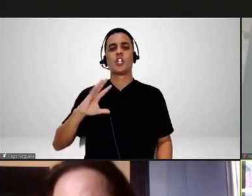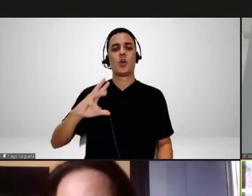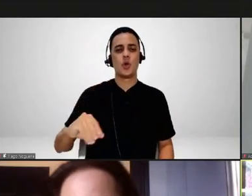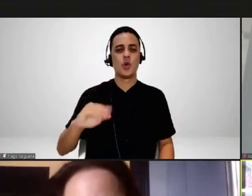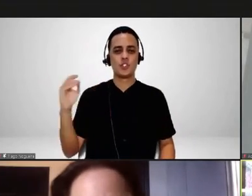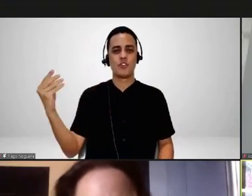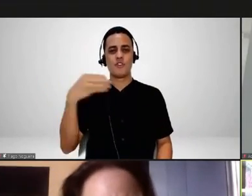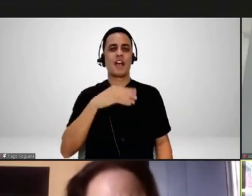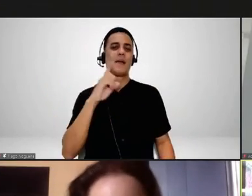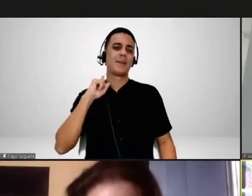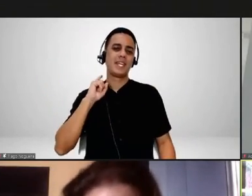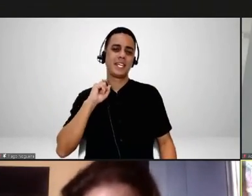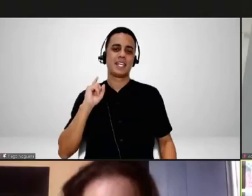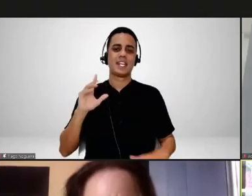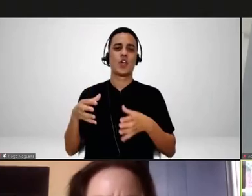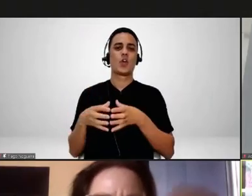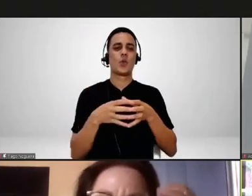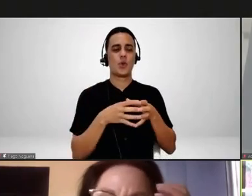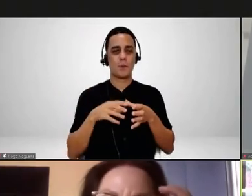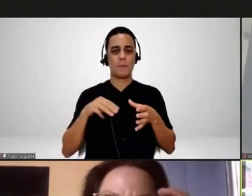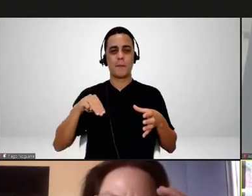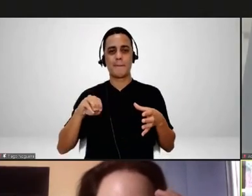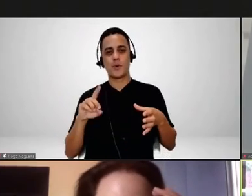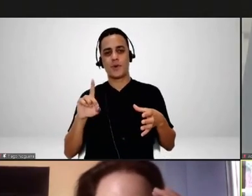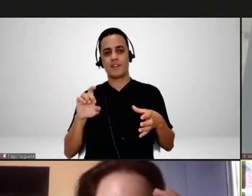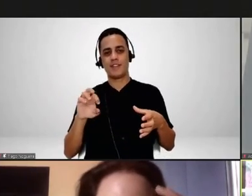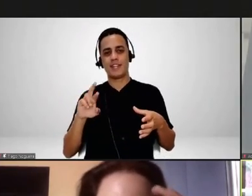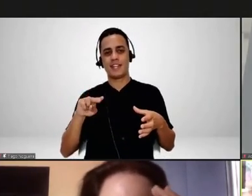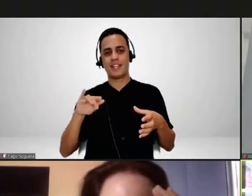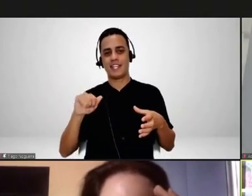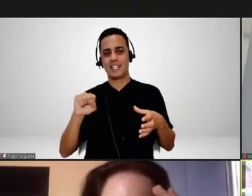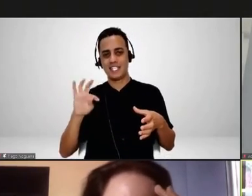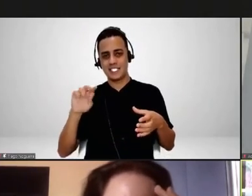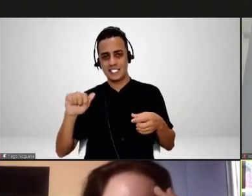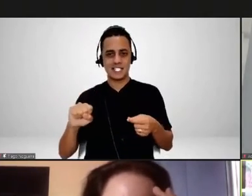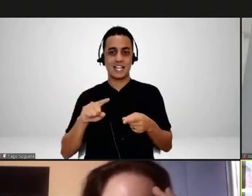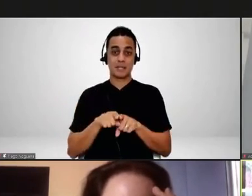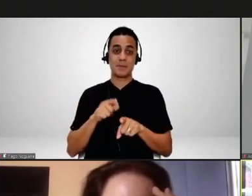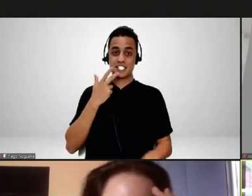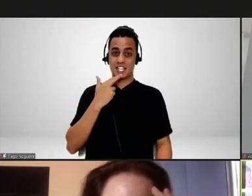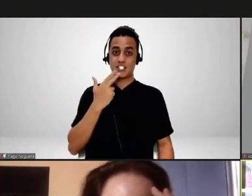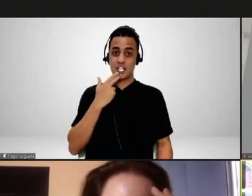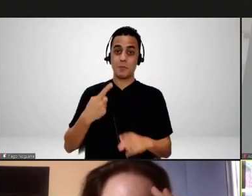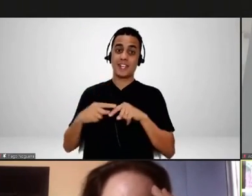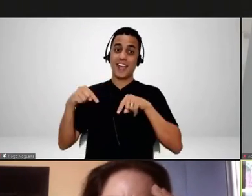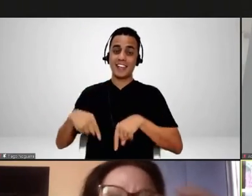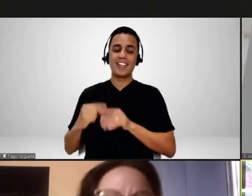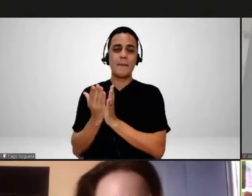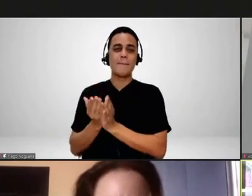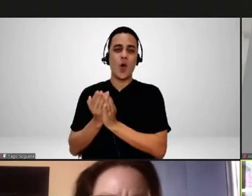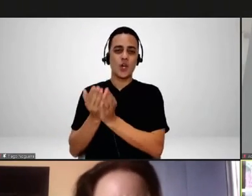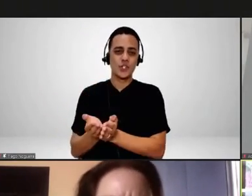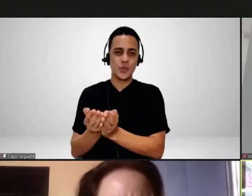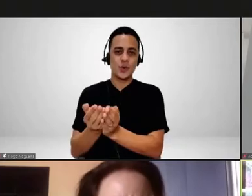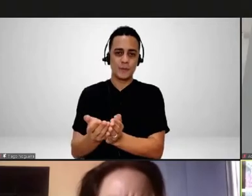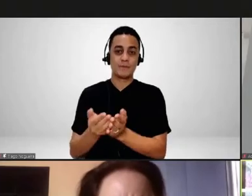Gerais, os modernistas, mesmo os estrangeiros, como aqui é a área portuária, eles,